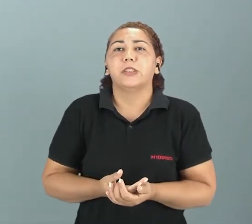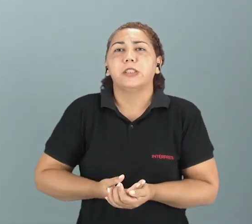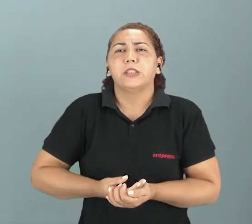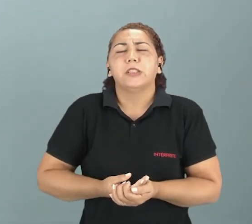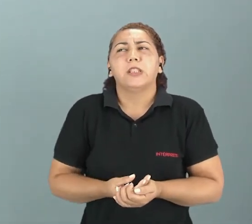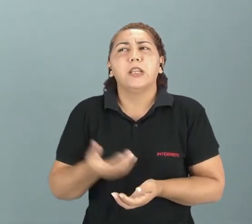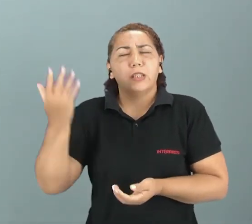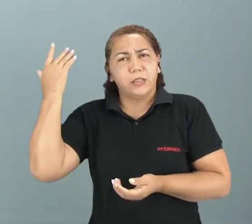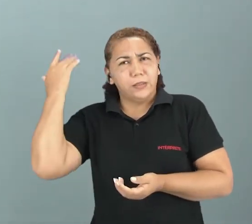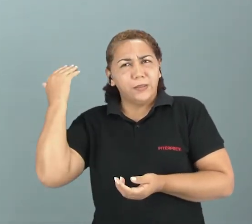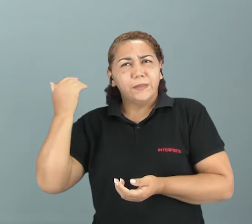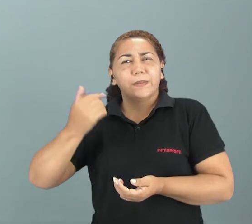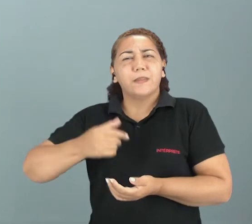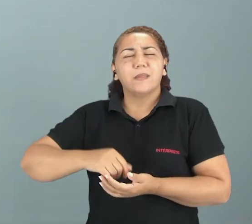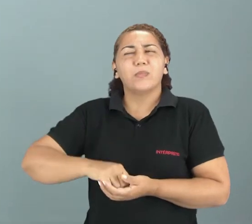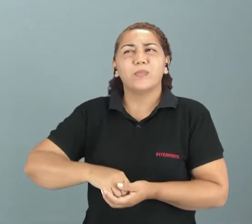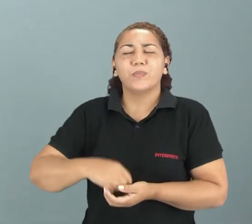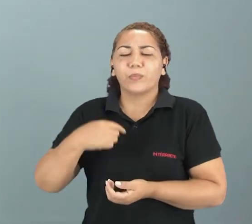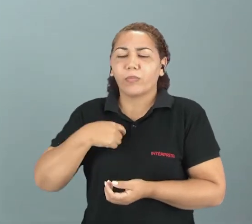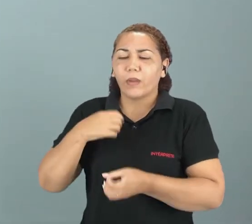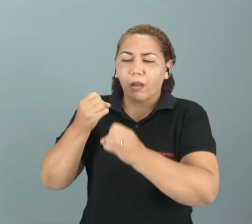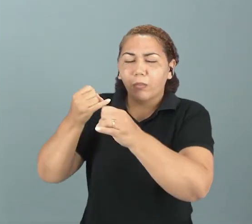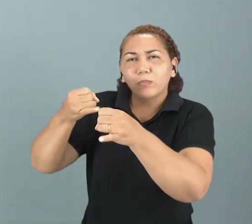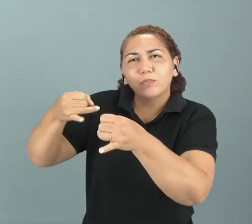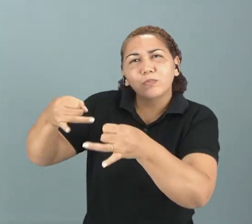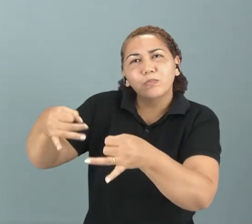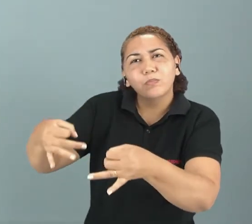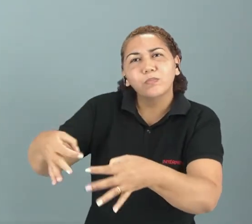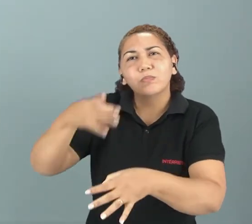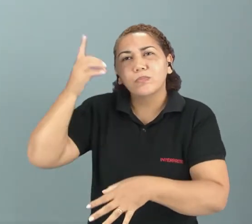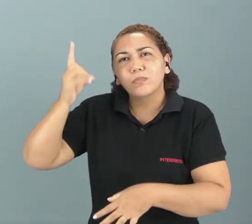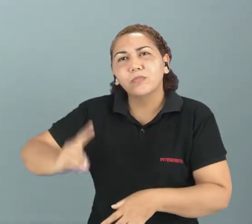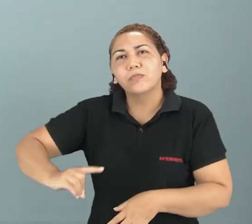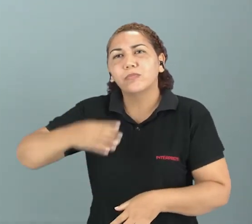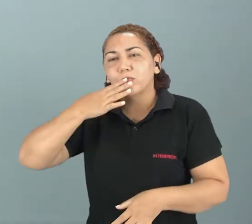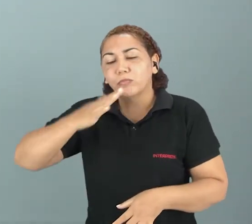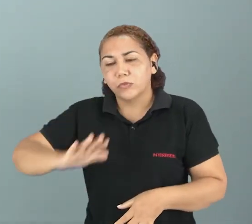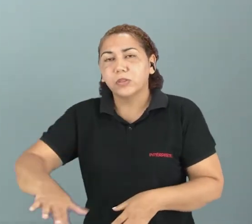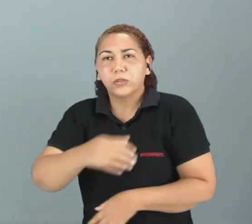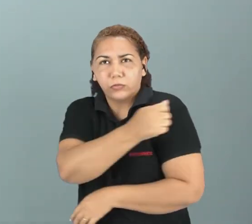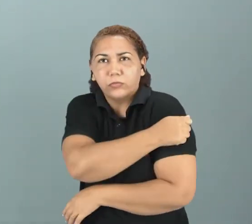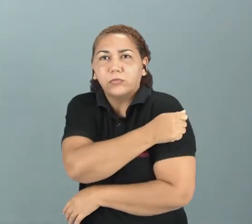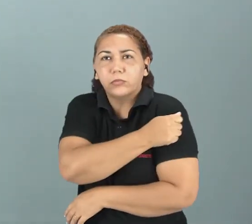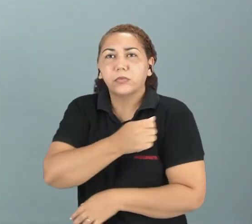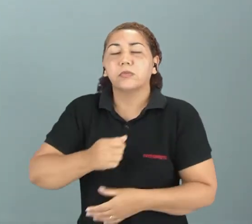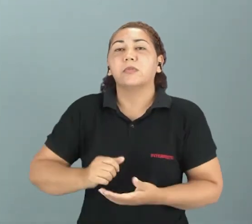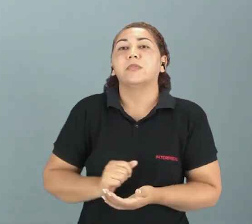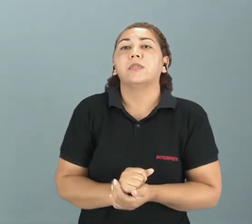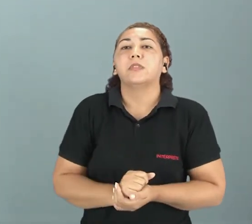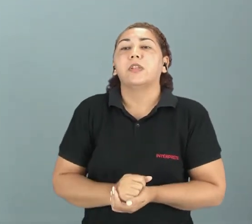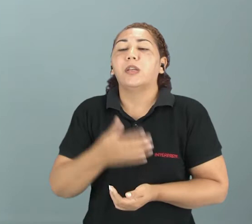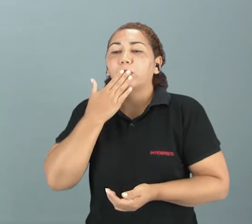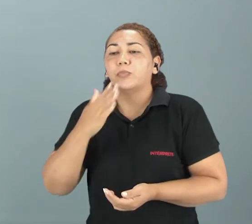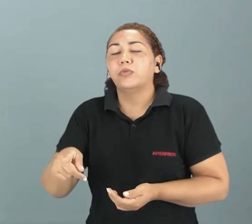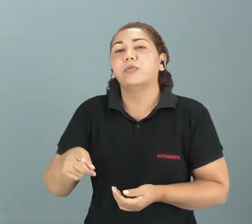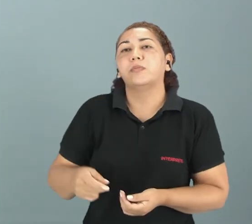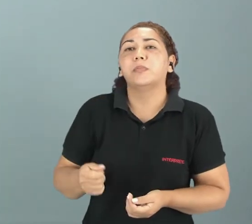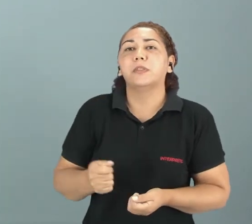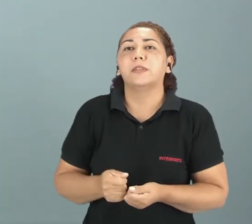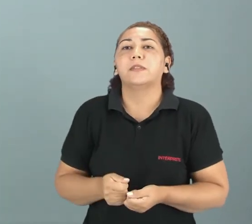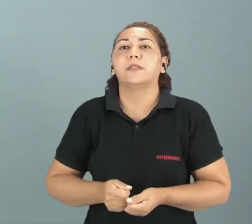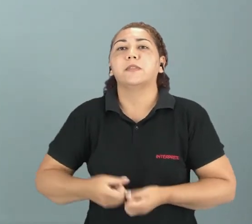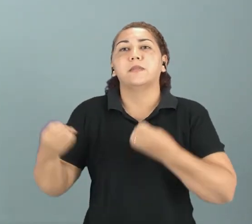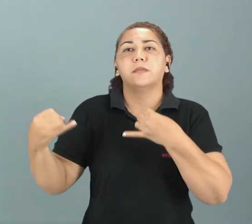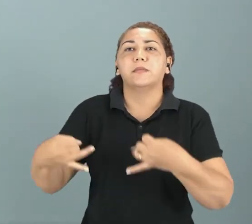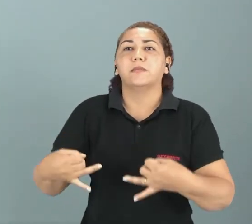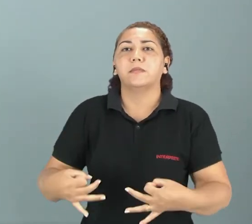criança a um aluno meu, e ao pedir para ele reproduzir um desenho que trabalhasse esse tema, eu vou fazer esse